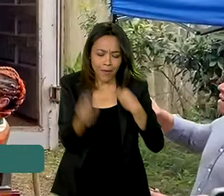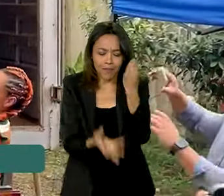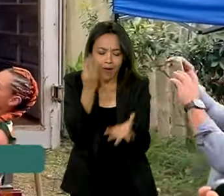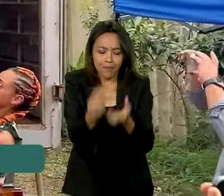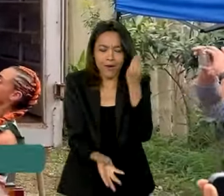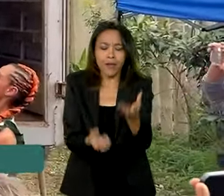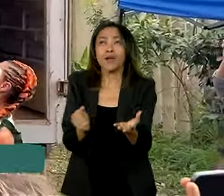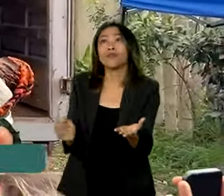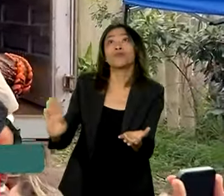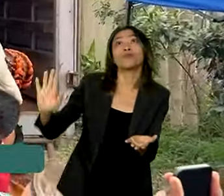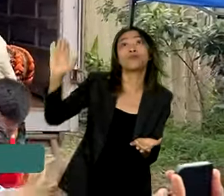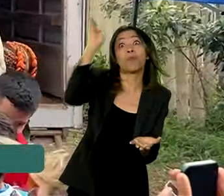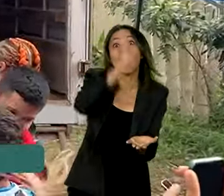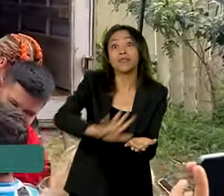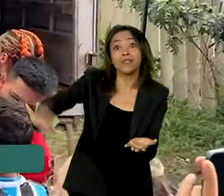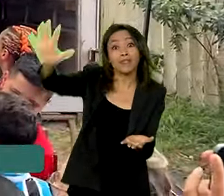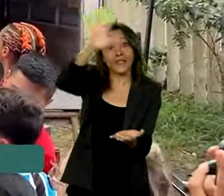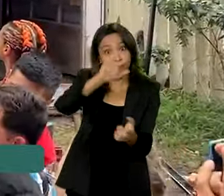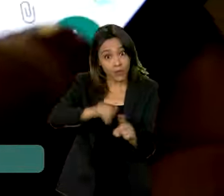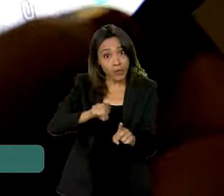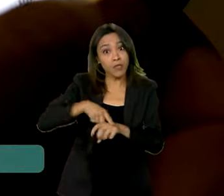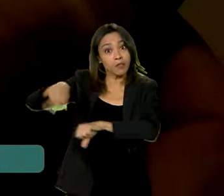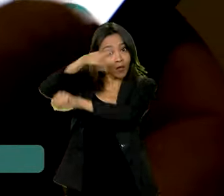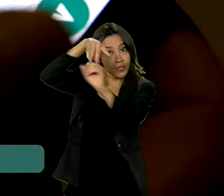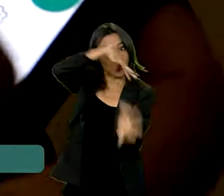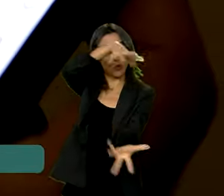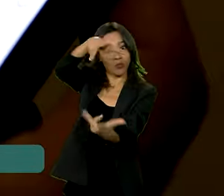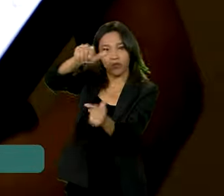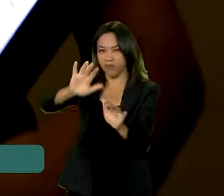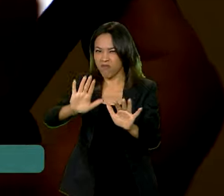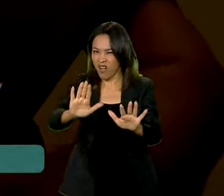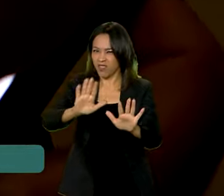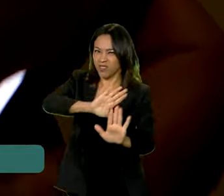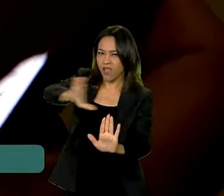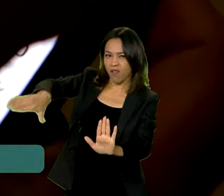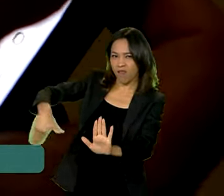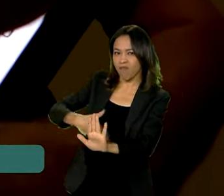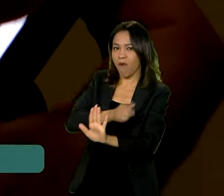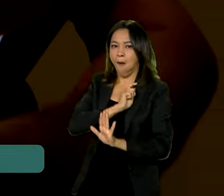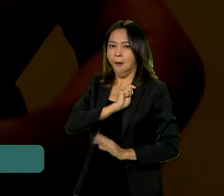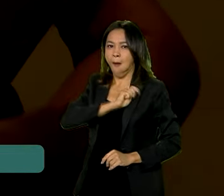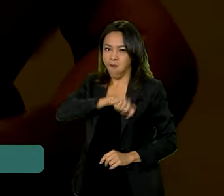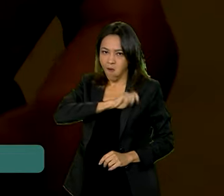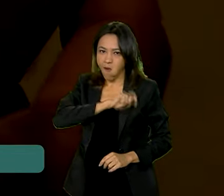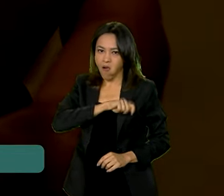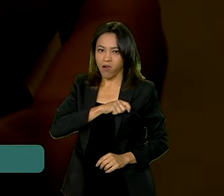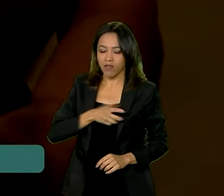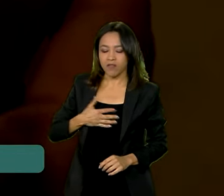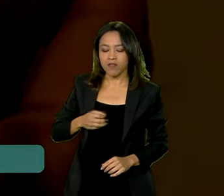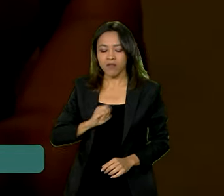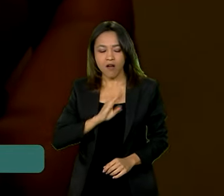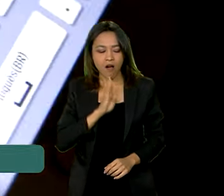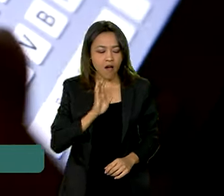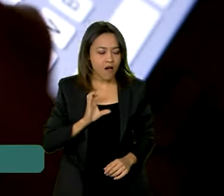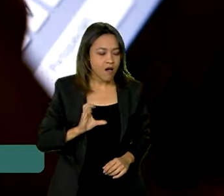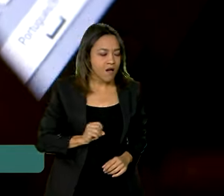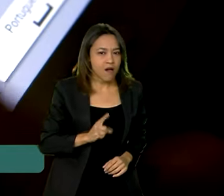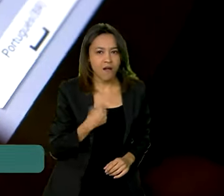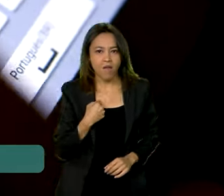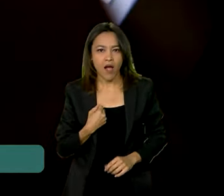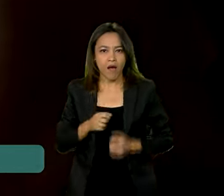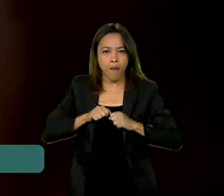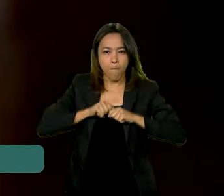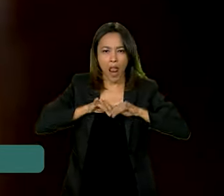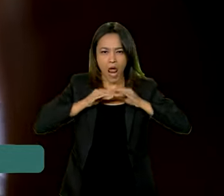Brasil e de diversos países do mundo. Mas muita gente mal intencionada se aproveitou da tragédia para